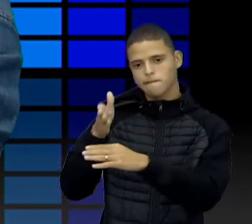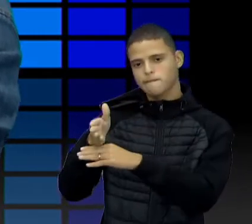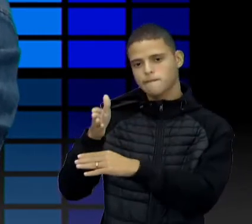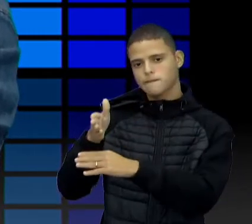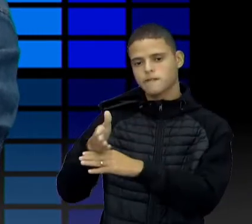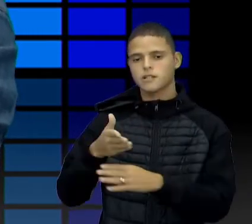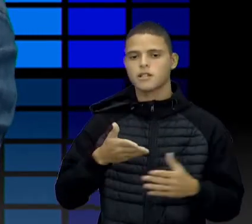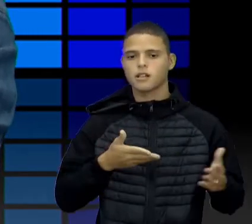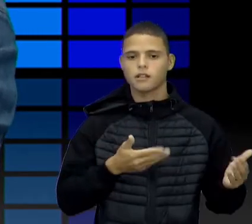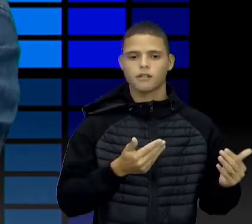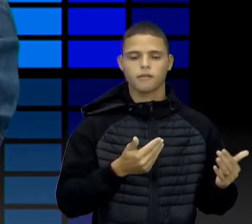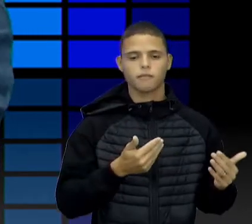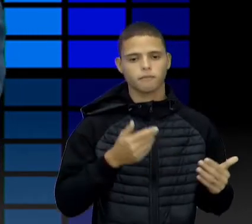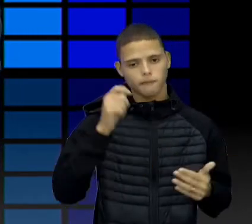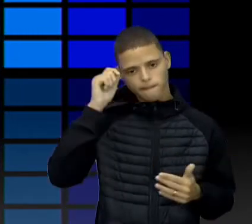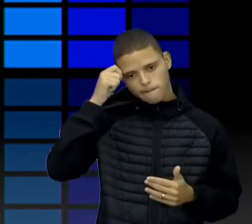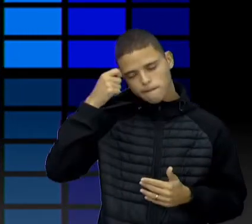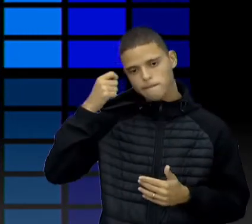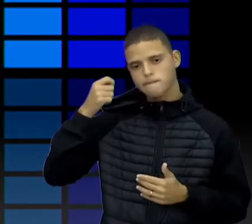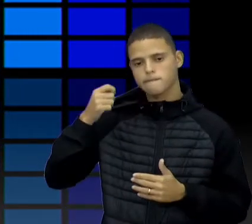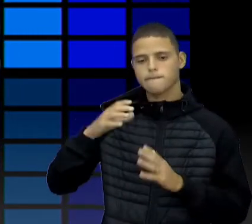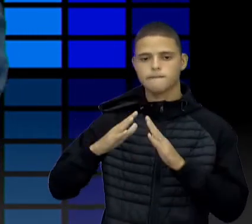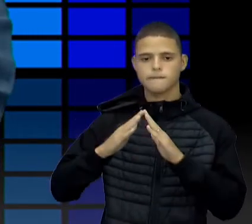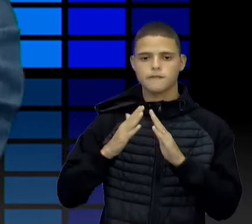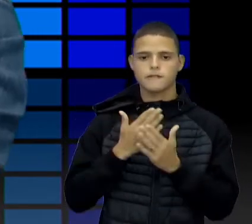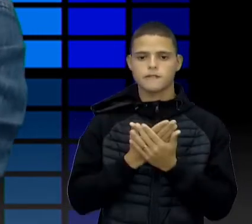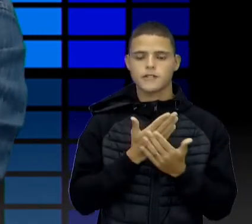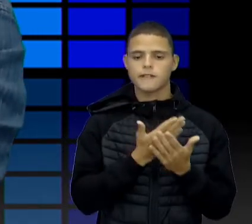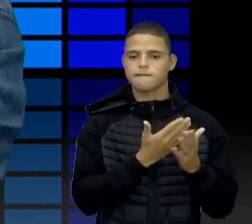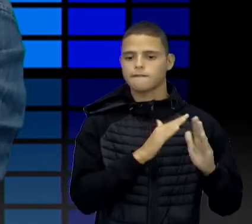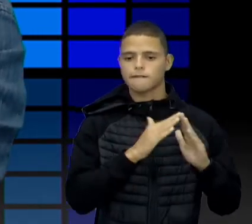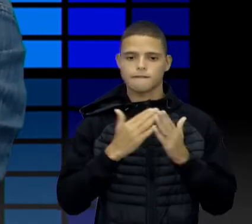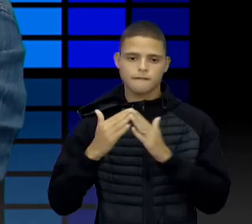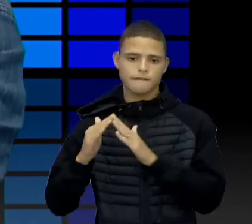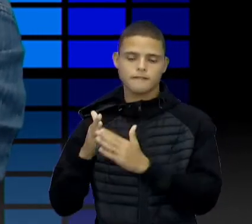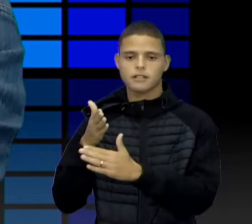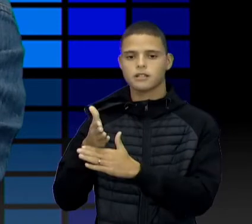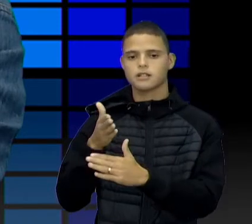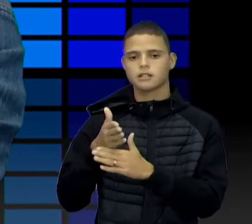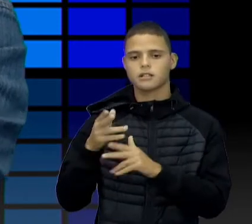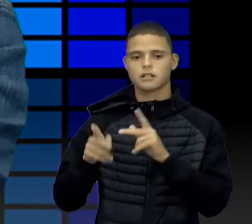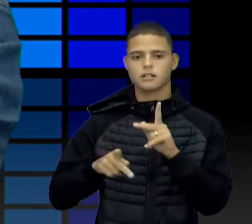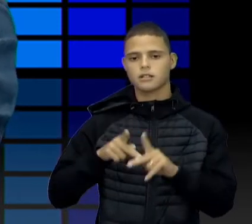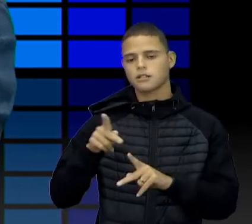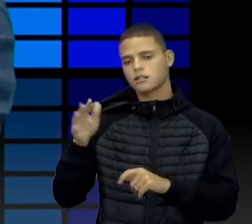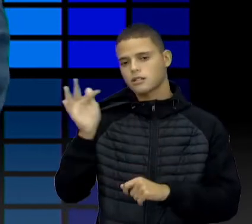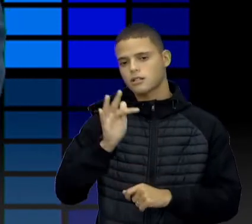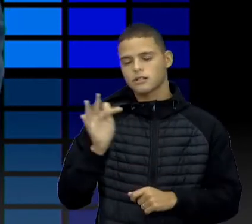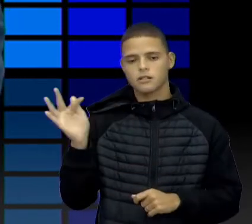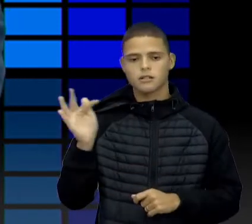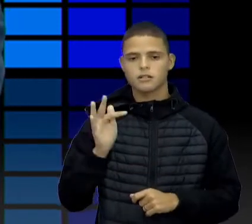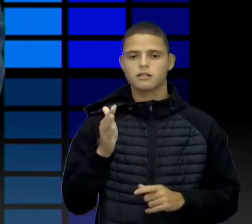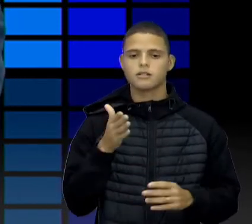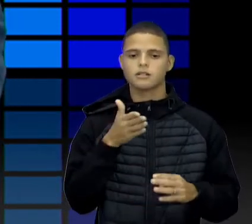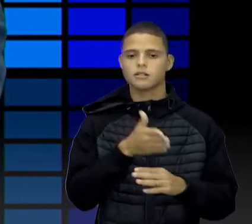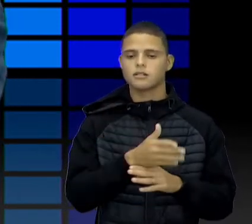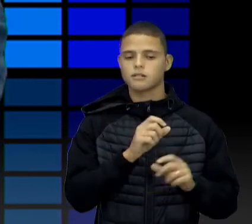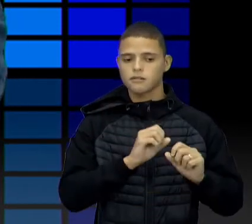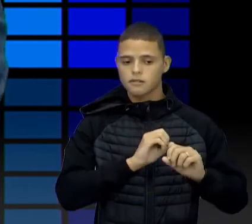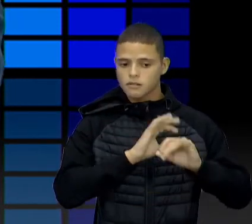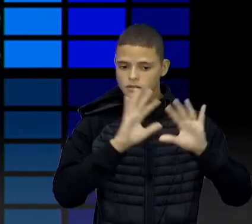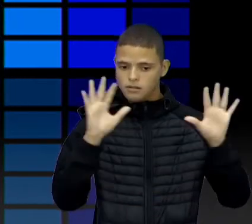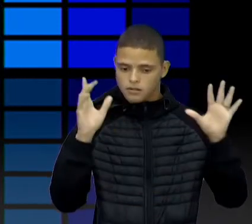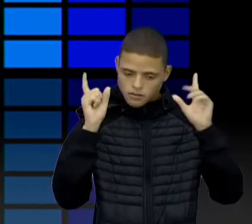acesso do jovem periférico, do jovem de escola pública na universidade pública. Só vem à tona